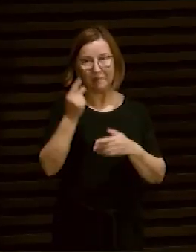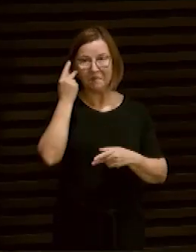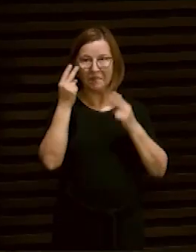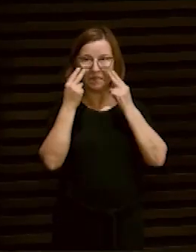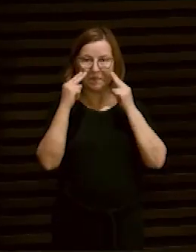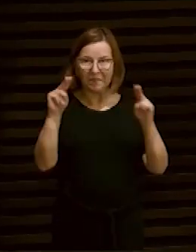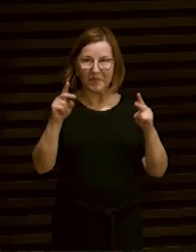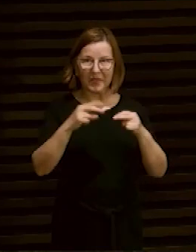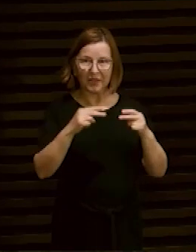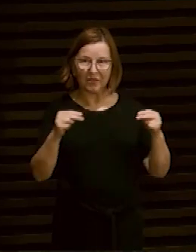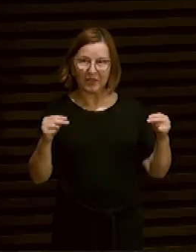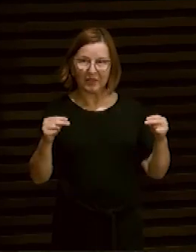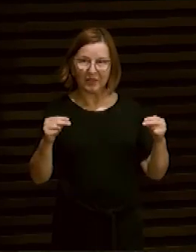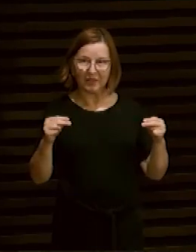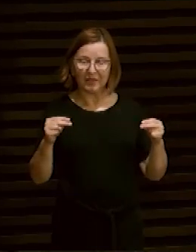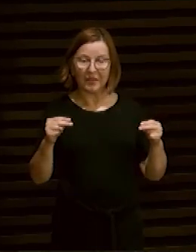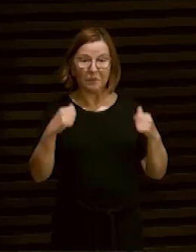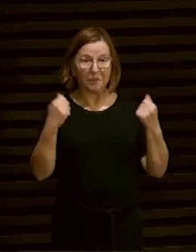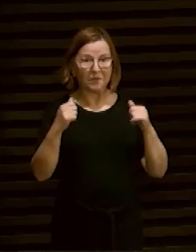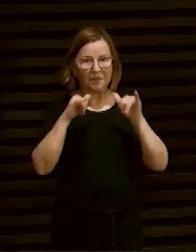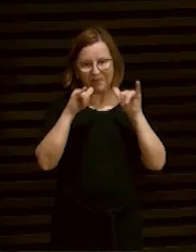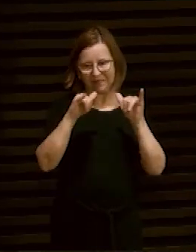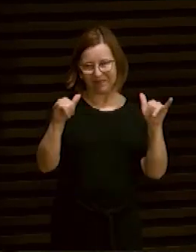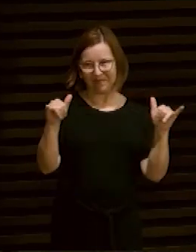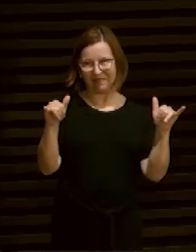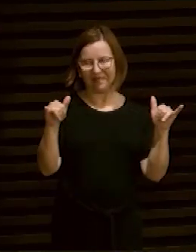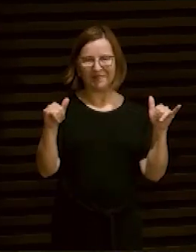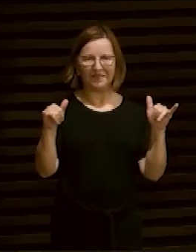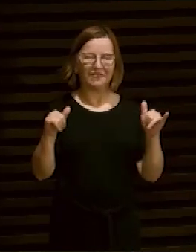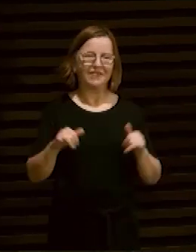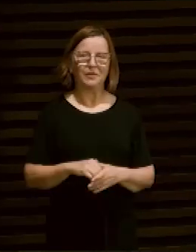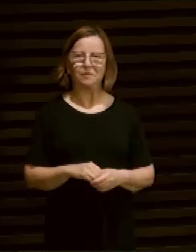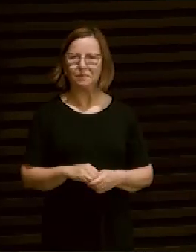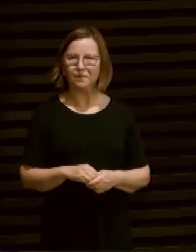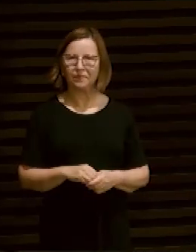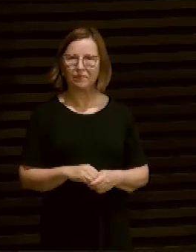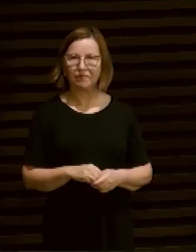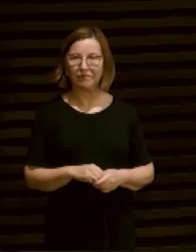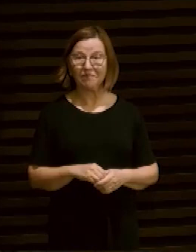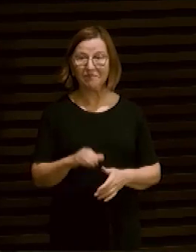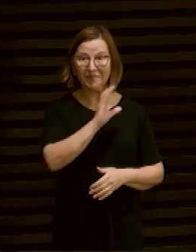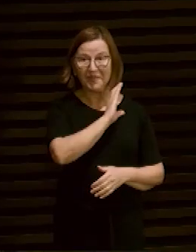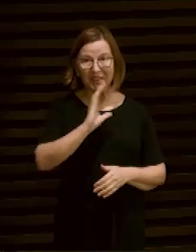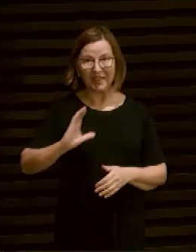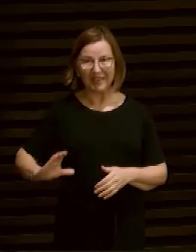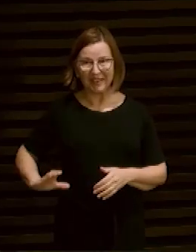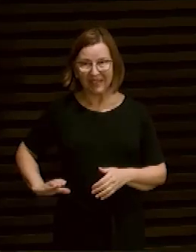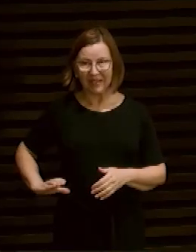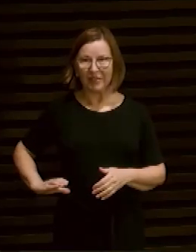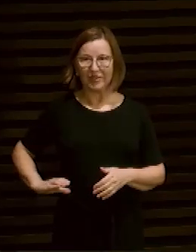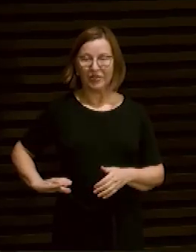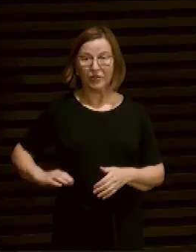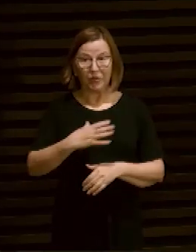para testemunho das coisas que haviam de ser anunciadas. Cristo, porém,